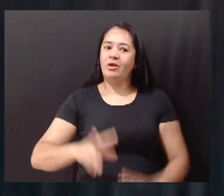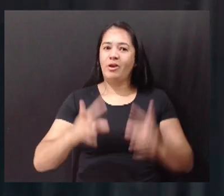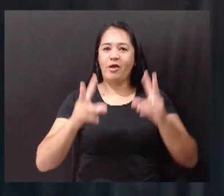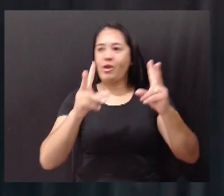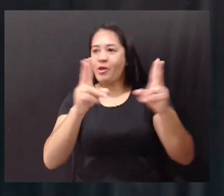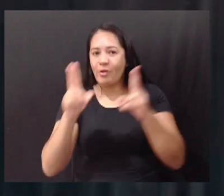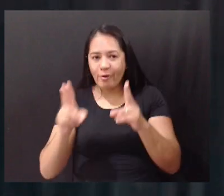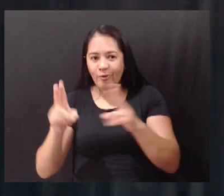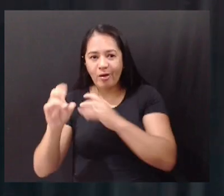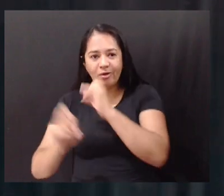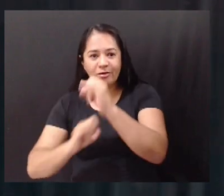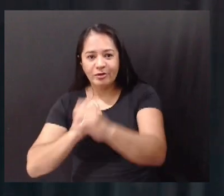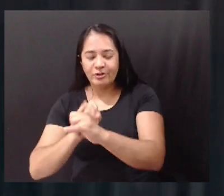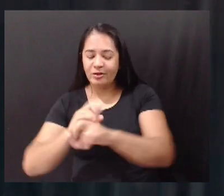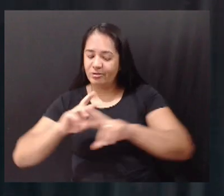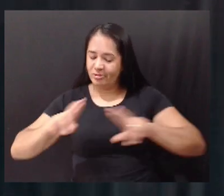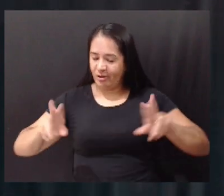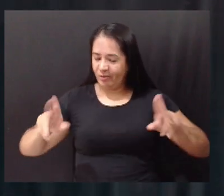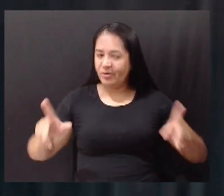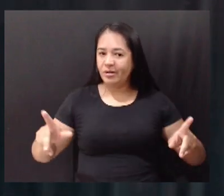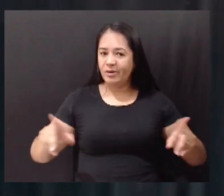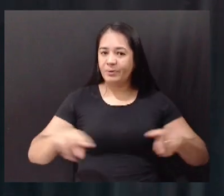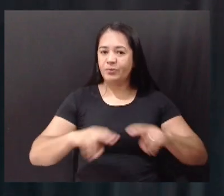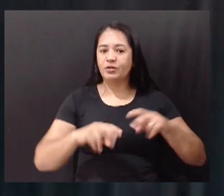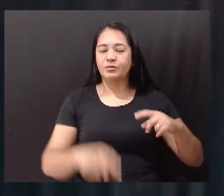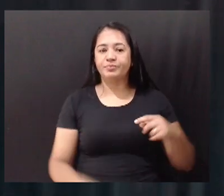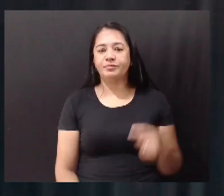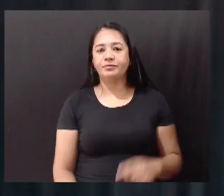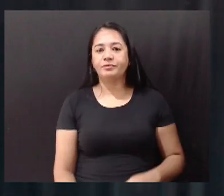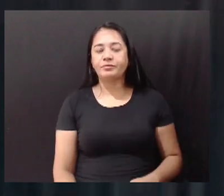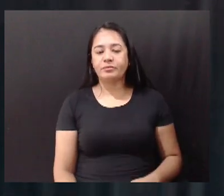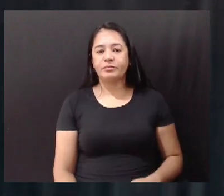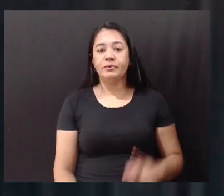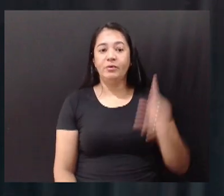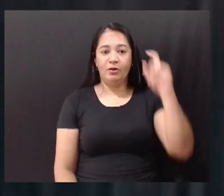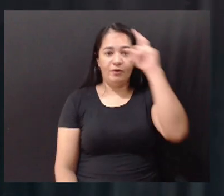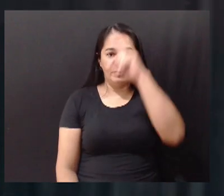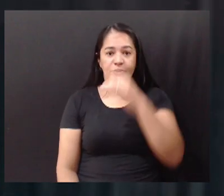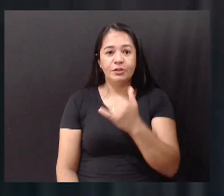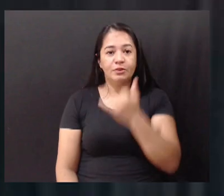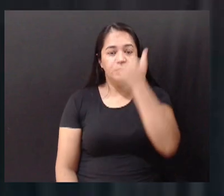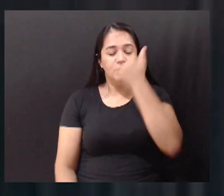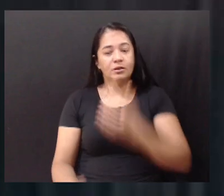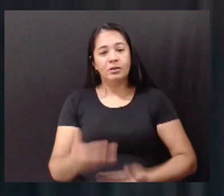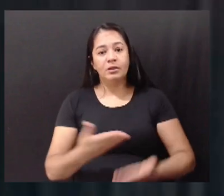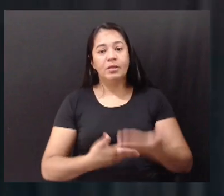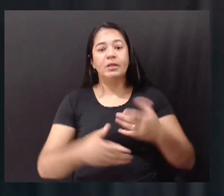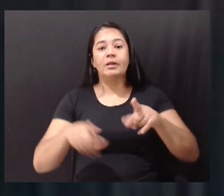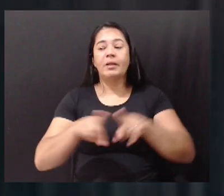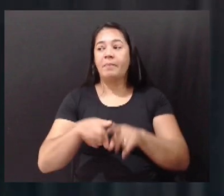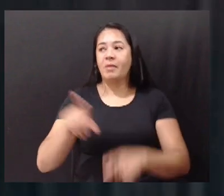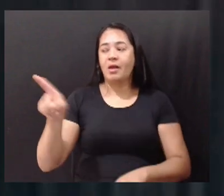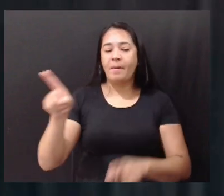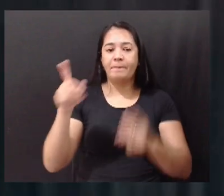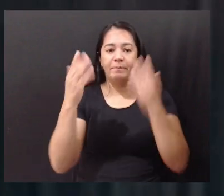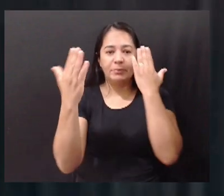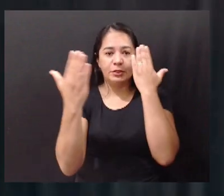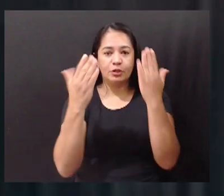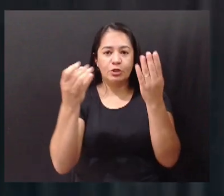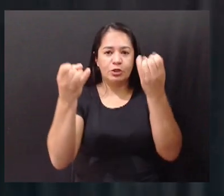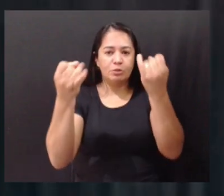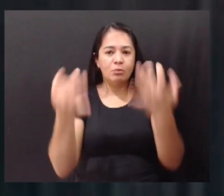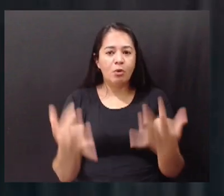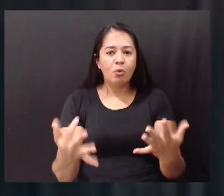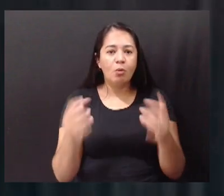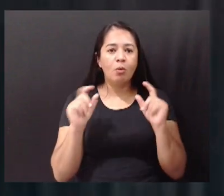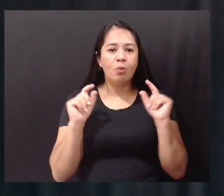essa dificuldade de lidar com frustrações associadas às telas. Além disso, a Valéria pontuou bastante, acho, né,